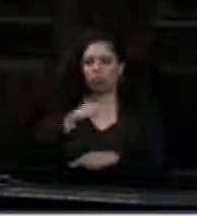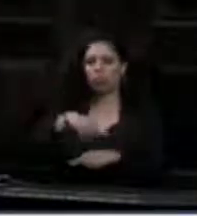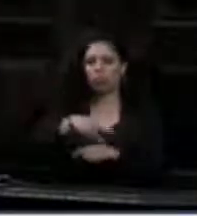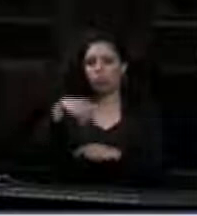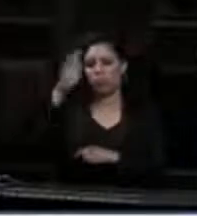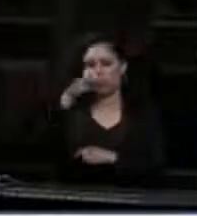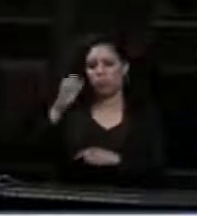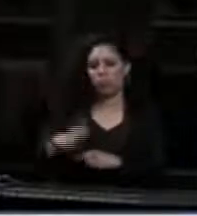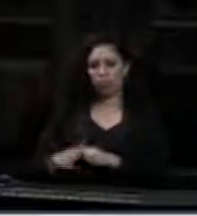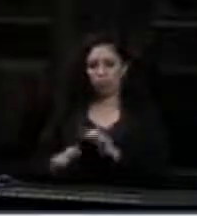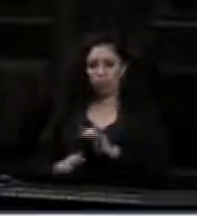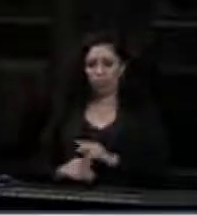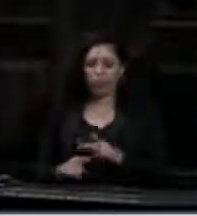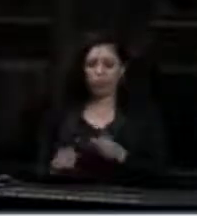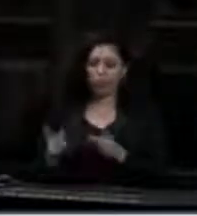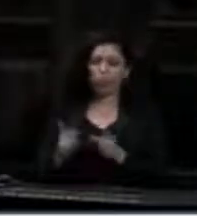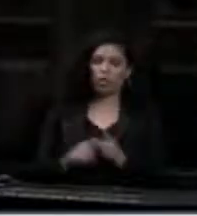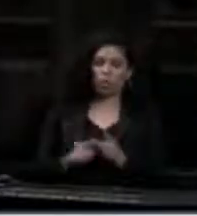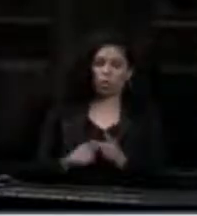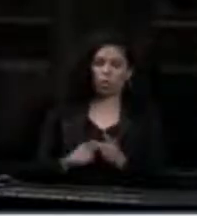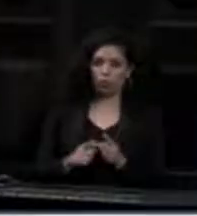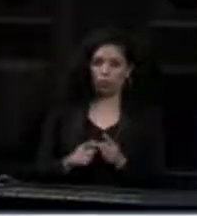lado o